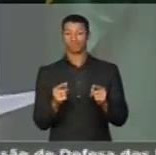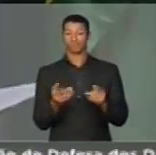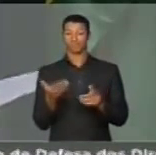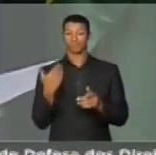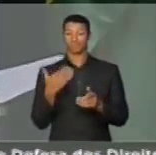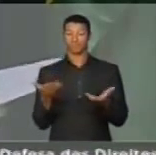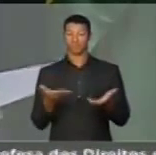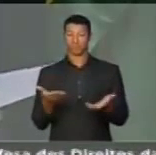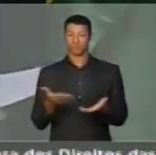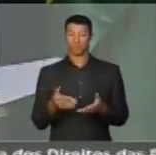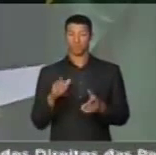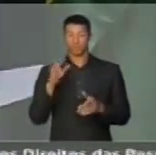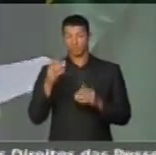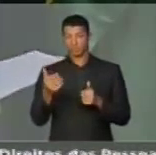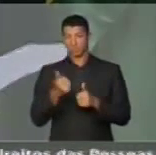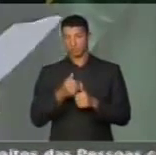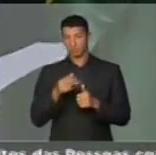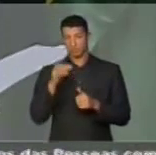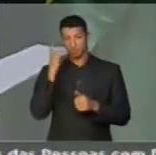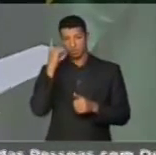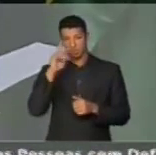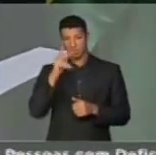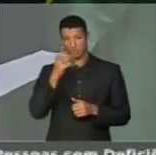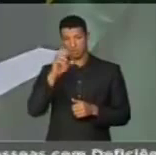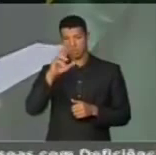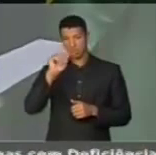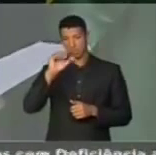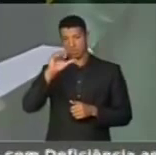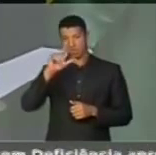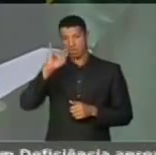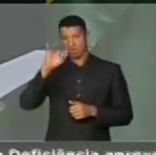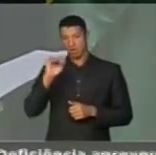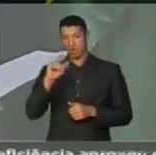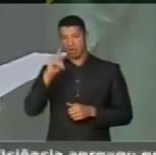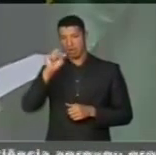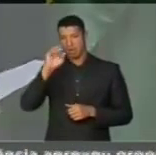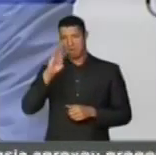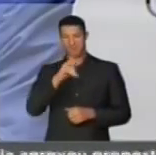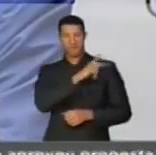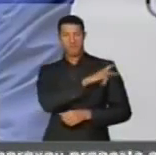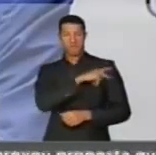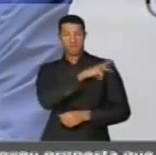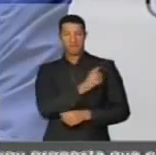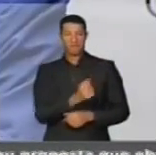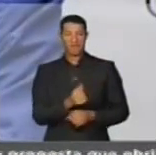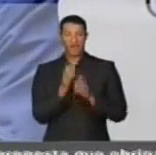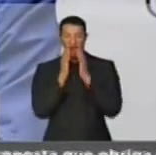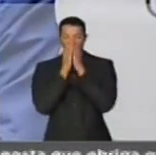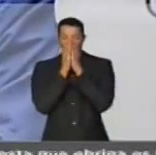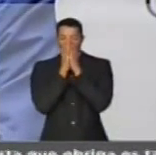prazer, uma parte ao deputado Heráclito Forte, do PSB do Piauí.